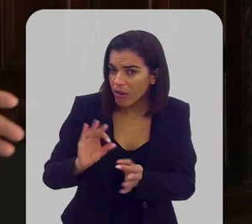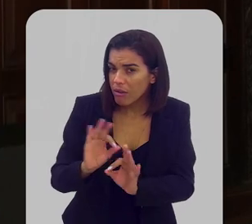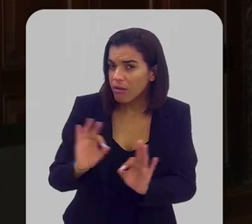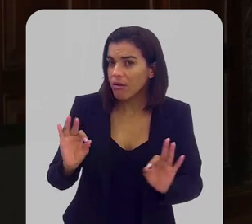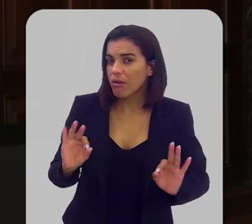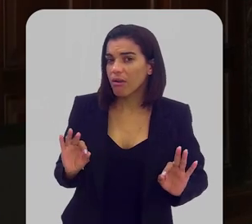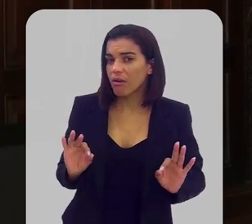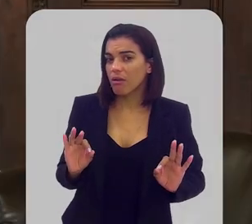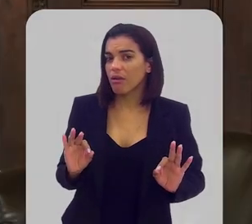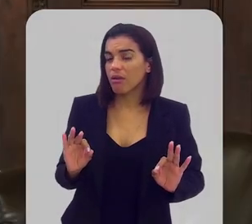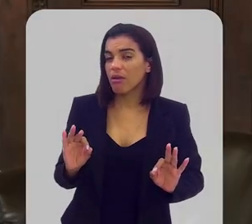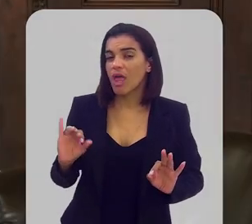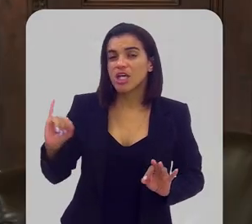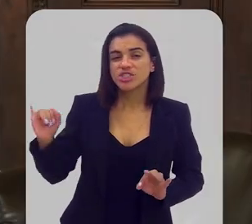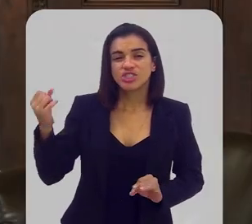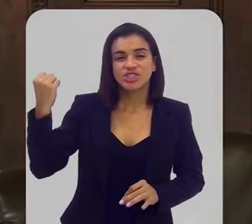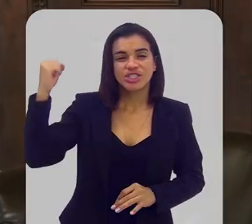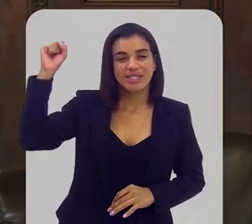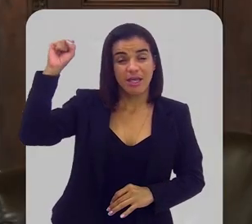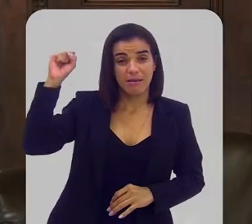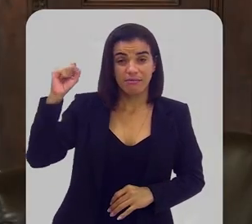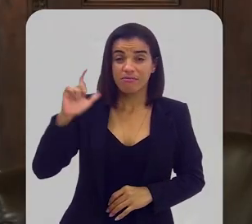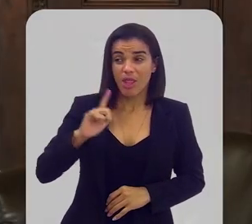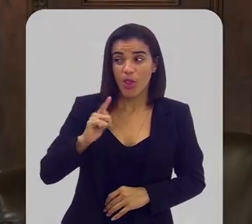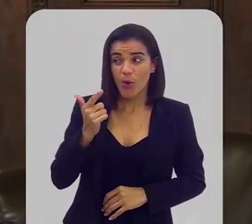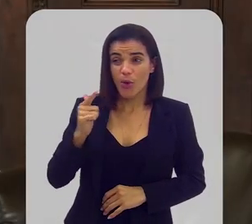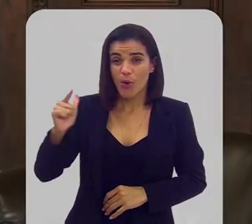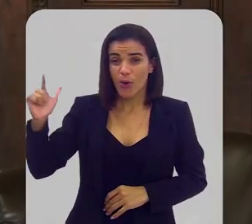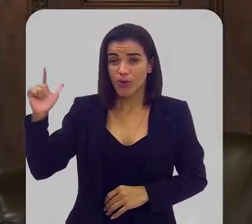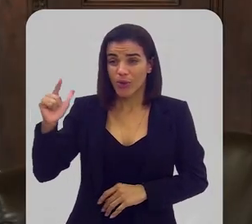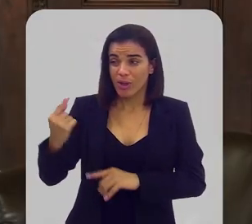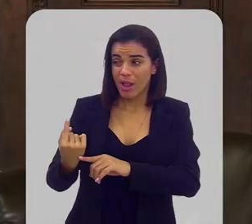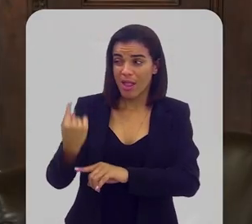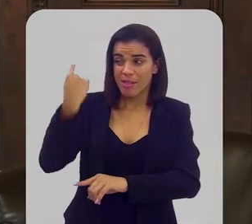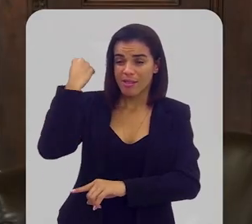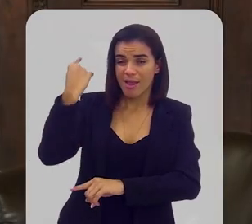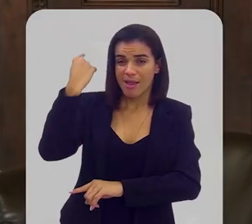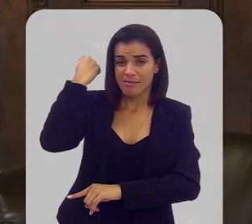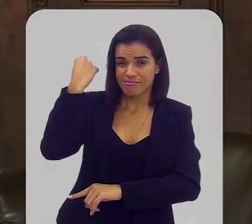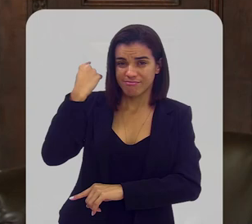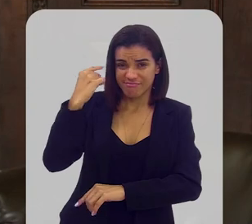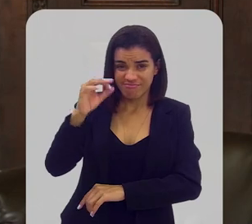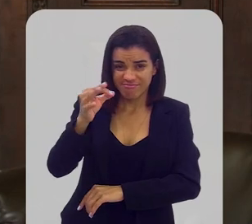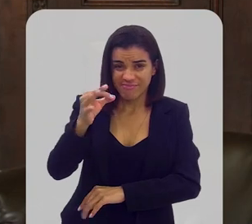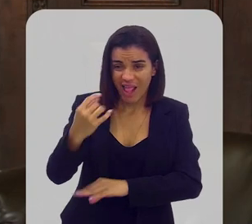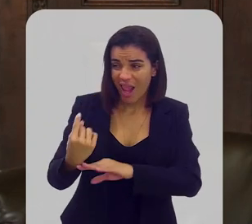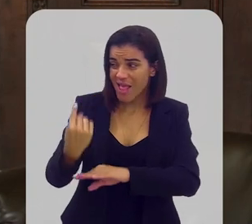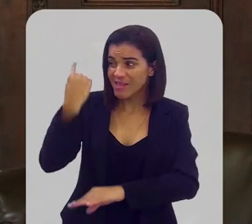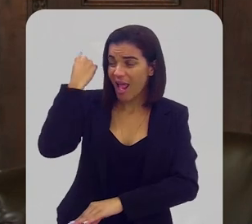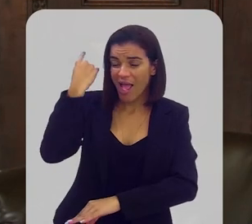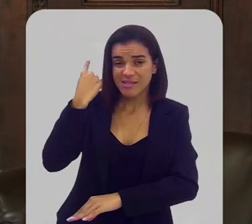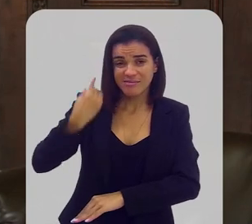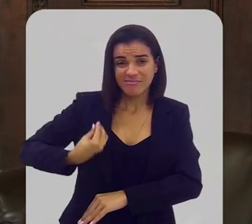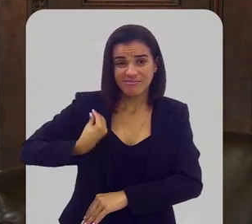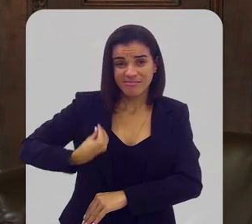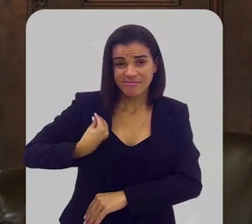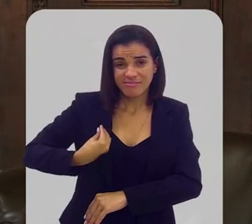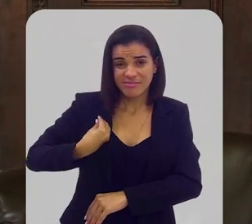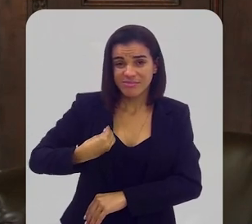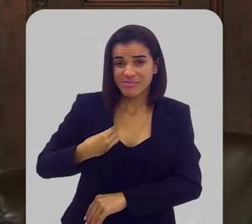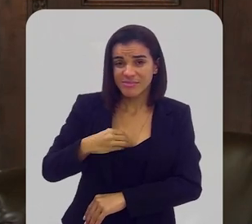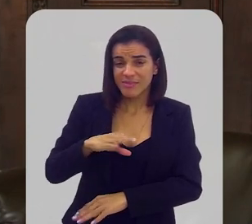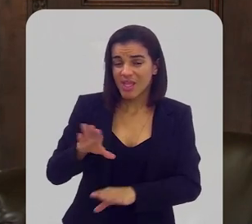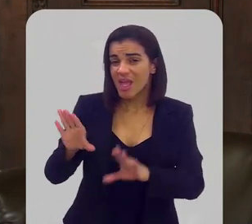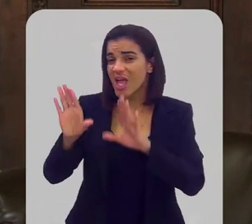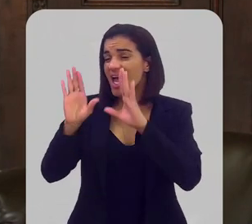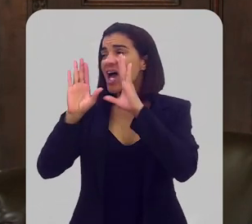ninguém? E aí, então, Jessé diz que tem outro que está lá atrás. Está lá, né? José, vamos chamar?